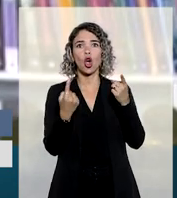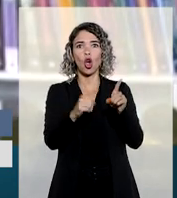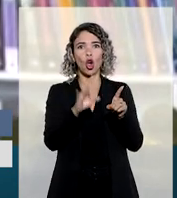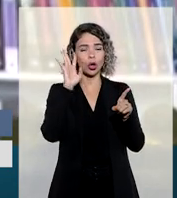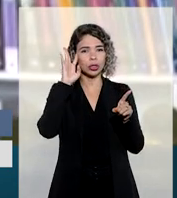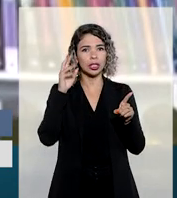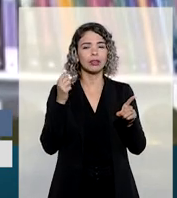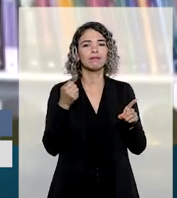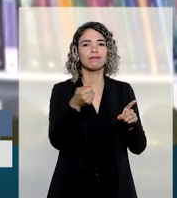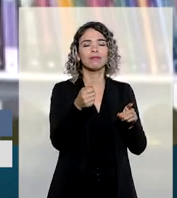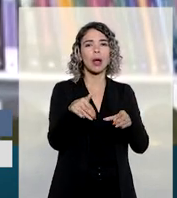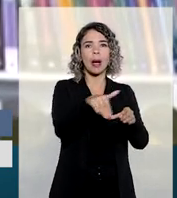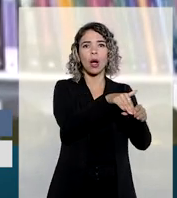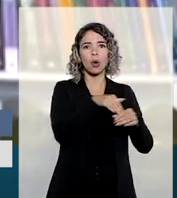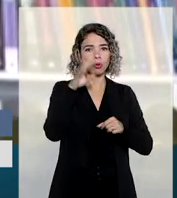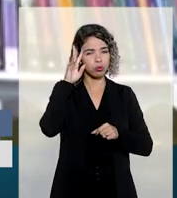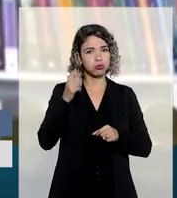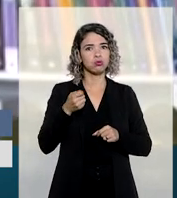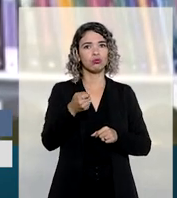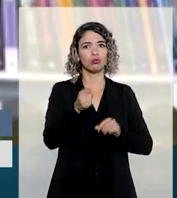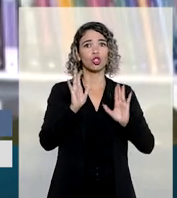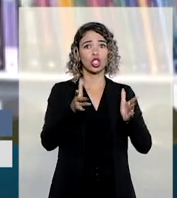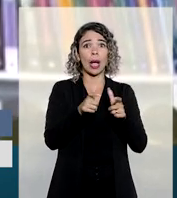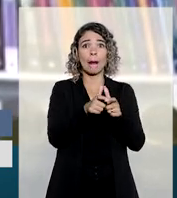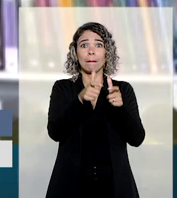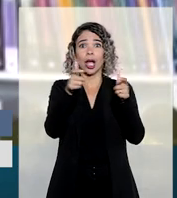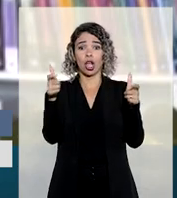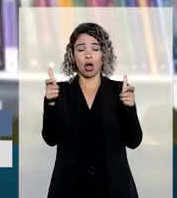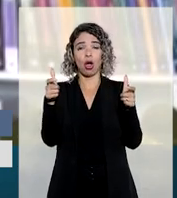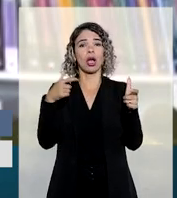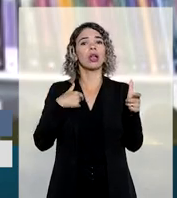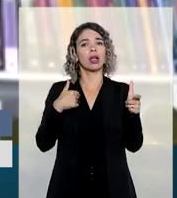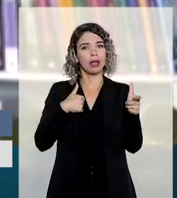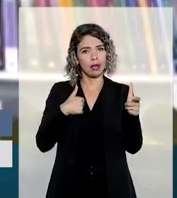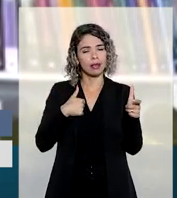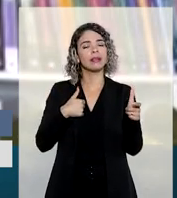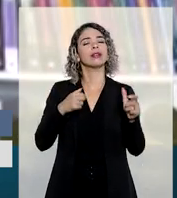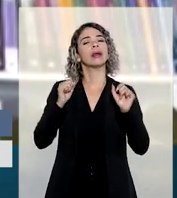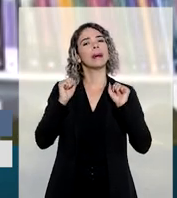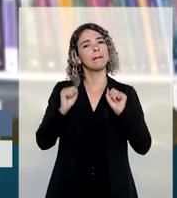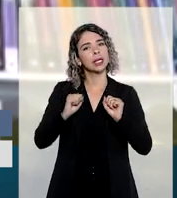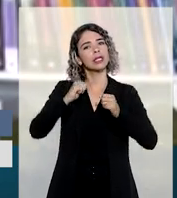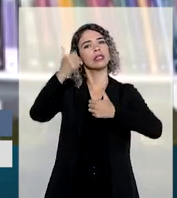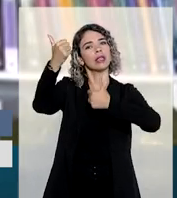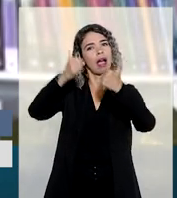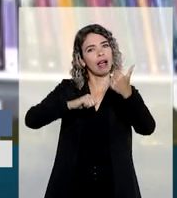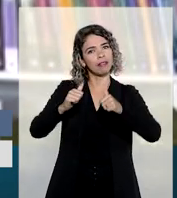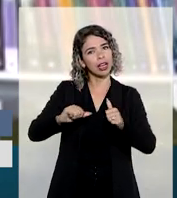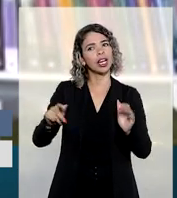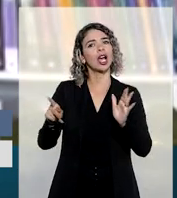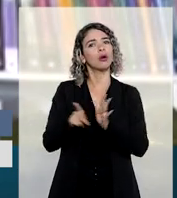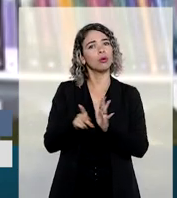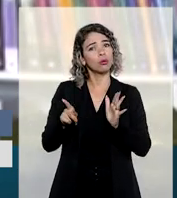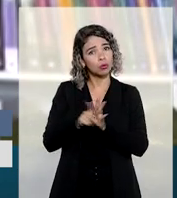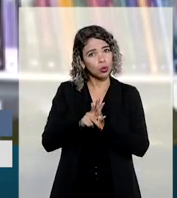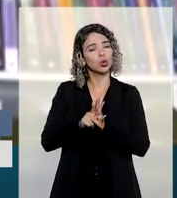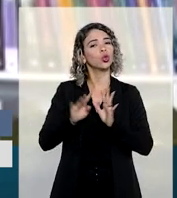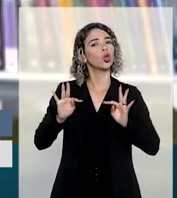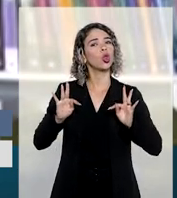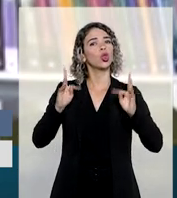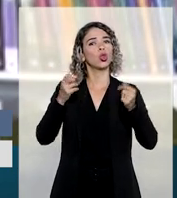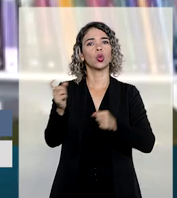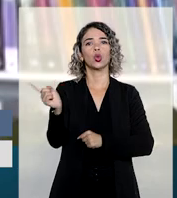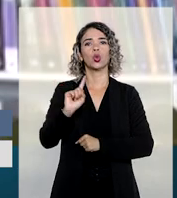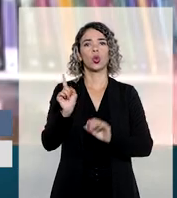declaração contra esse acórdão, já com o quórum qualificado, com o quórum maior, os embargos de declaração vão ter que ser julgados por esse